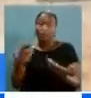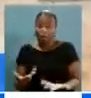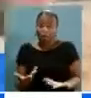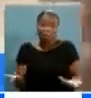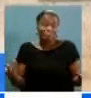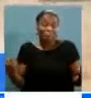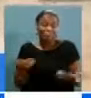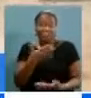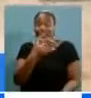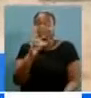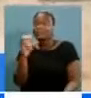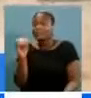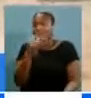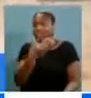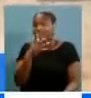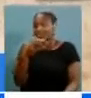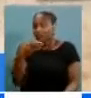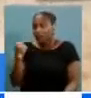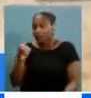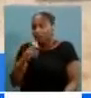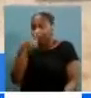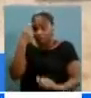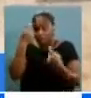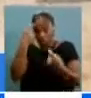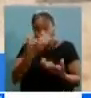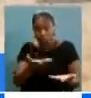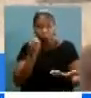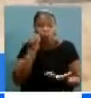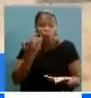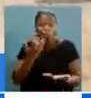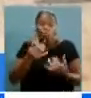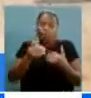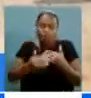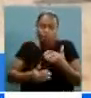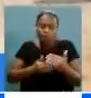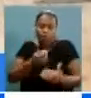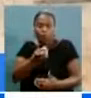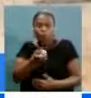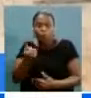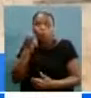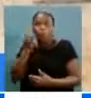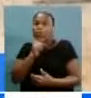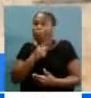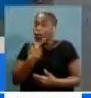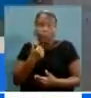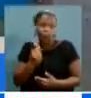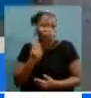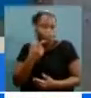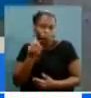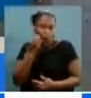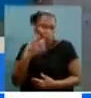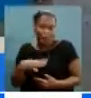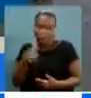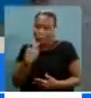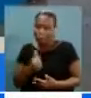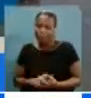grinha assim, 160, 170. A você imagina a maneira que a gente vai aquilo devagarzinho, moda que a gente pode, não é que te vá moda que não crê. A falta